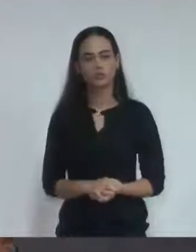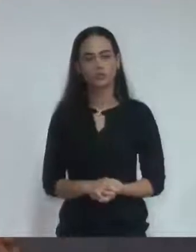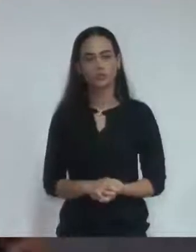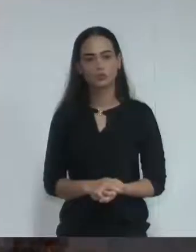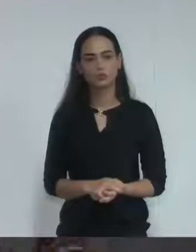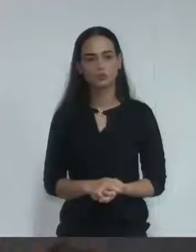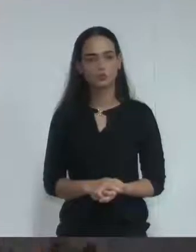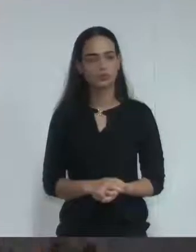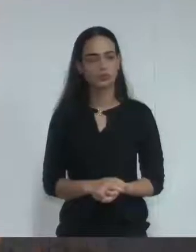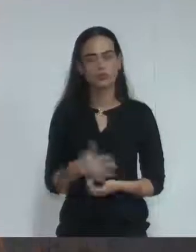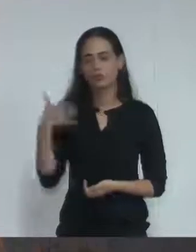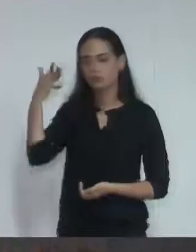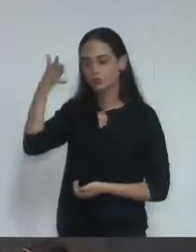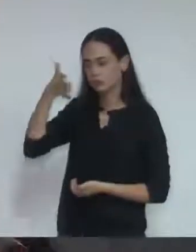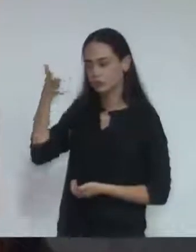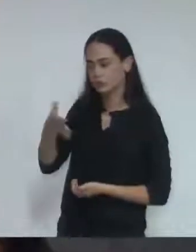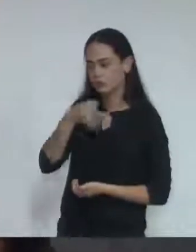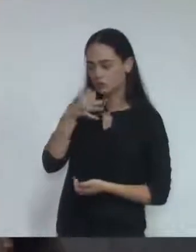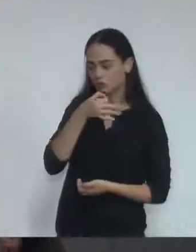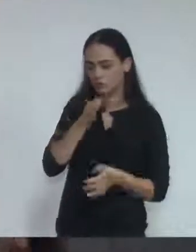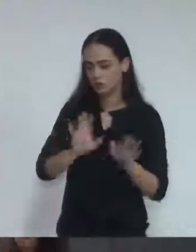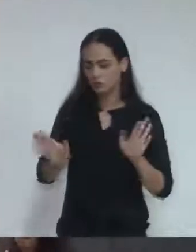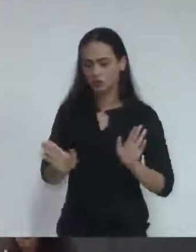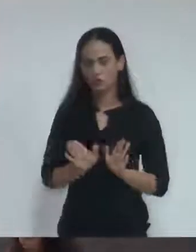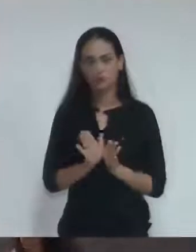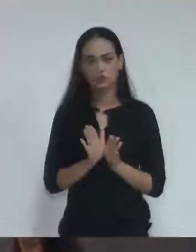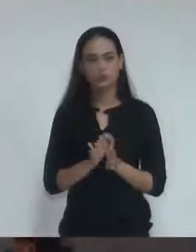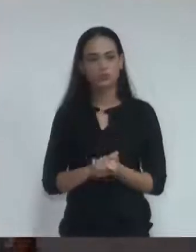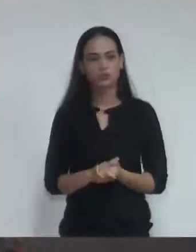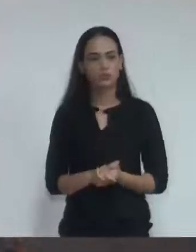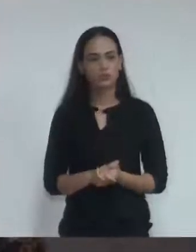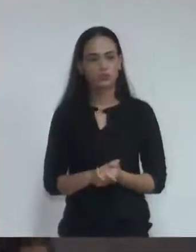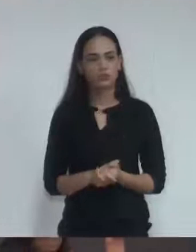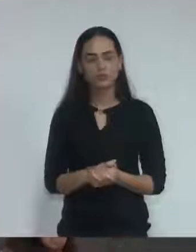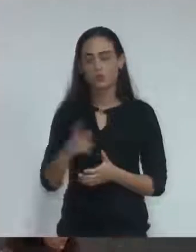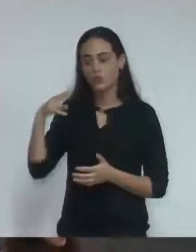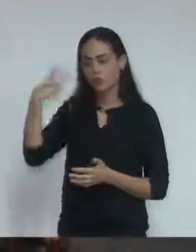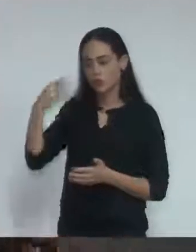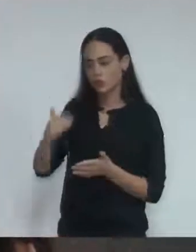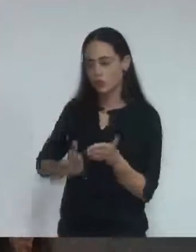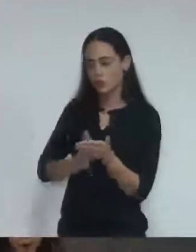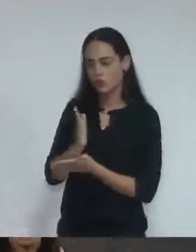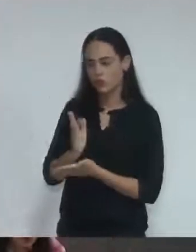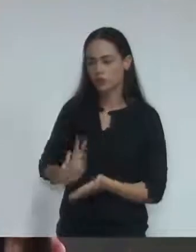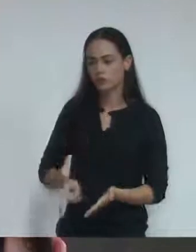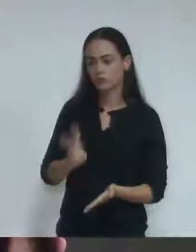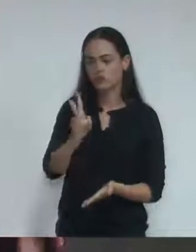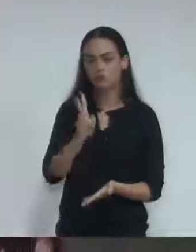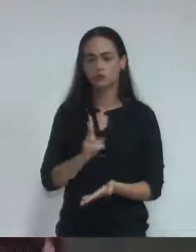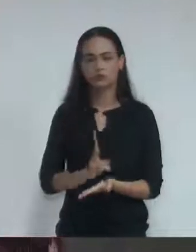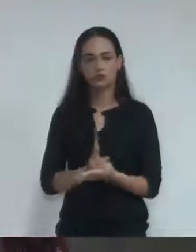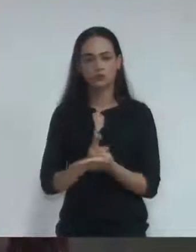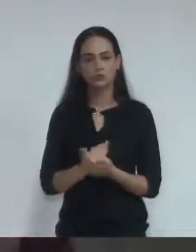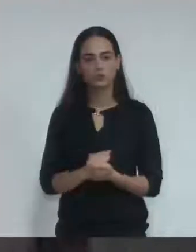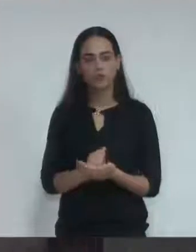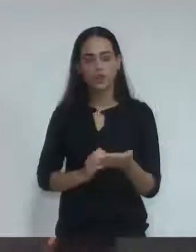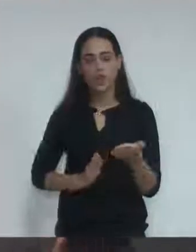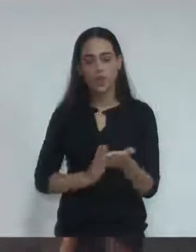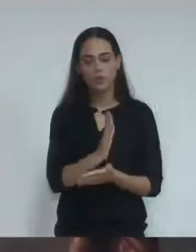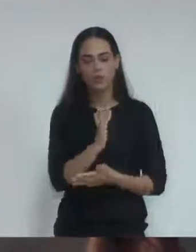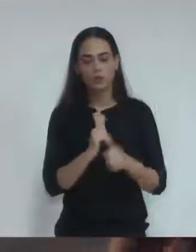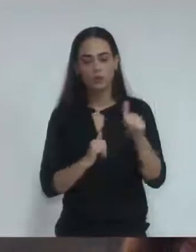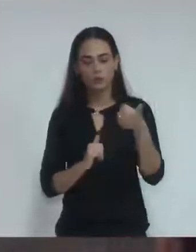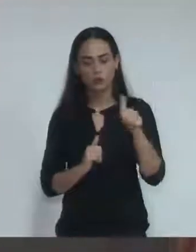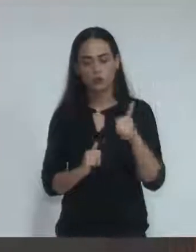Não havendo mais nenhuma manifestação de liderança, está em votação única. Os vereadores que aprovam, permaneçam como se encontram. Aprovado por 11 votos